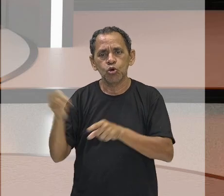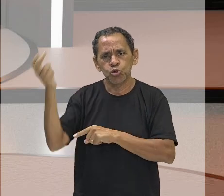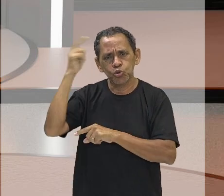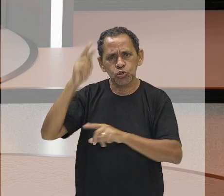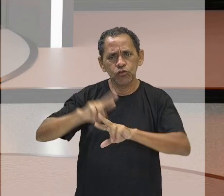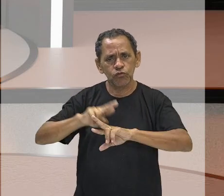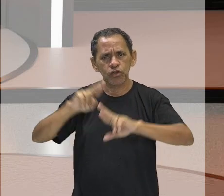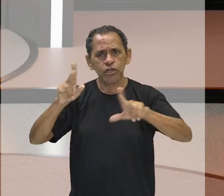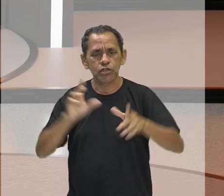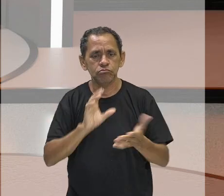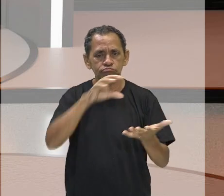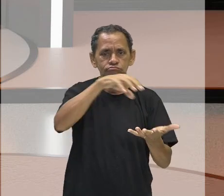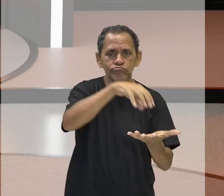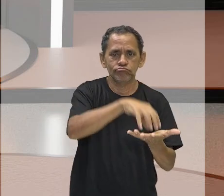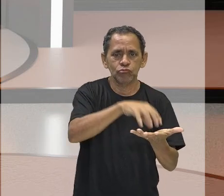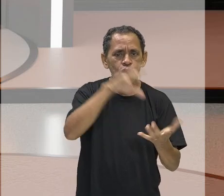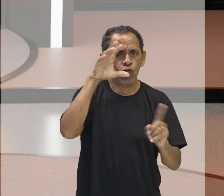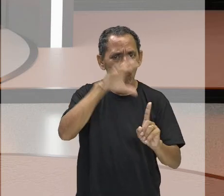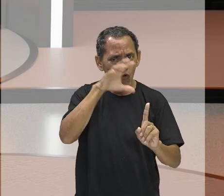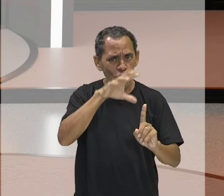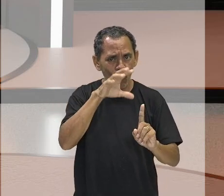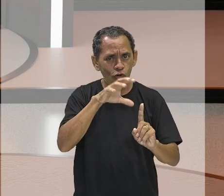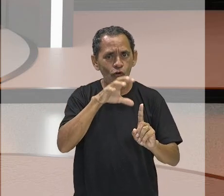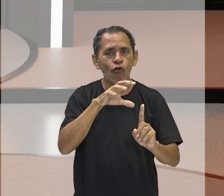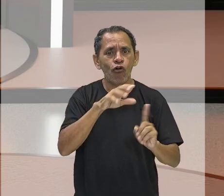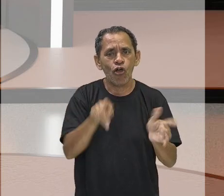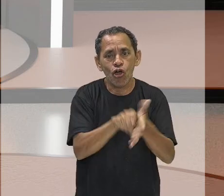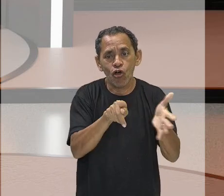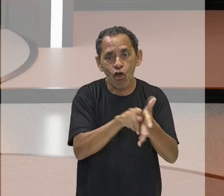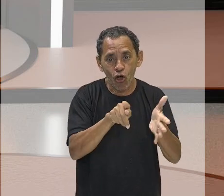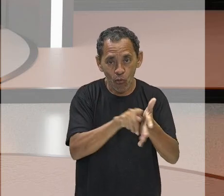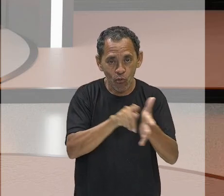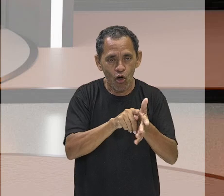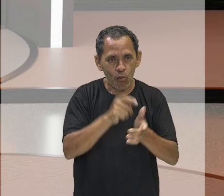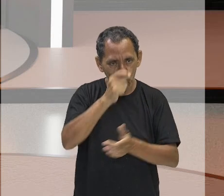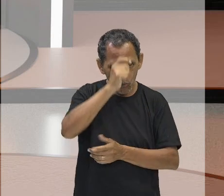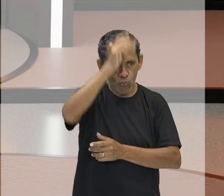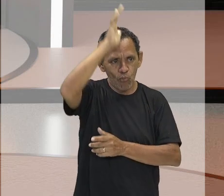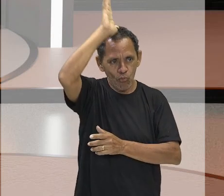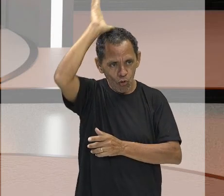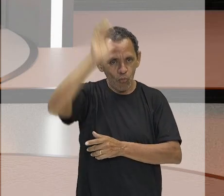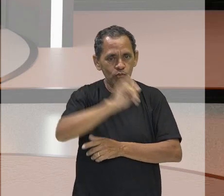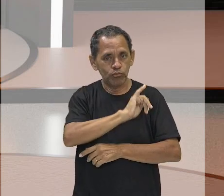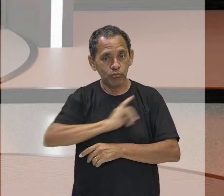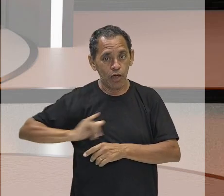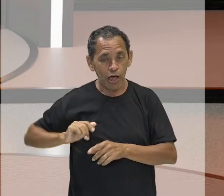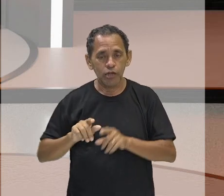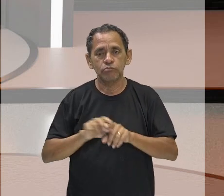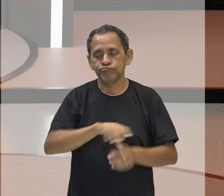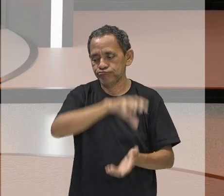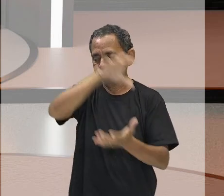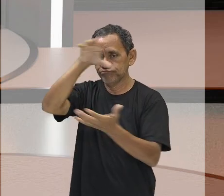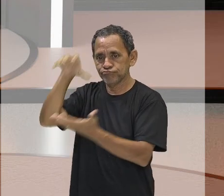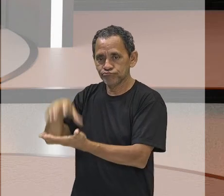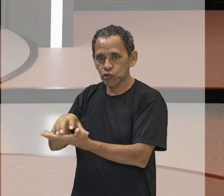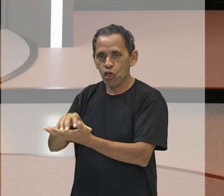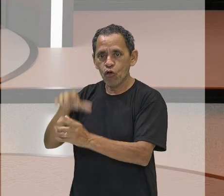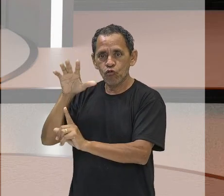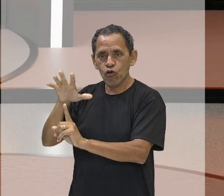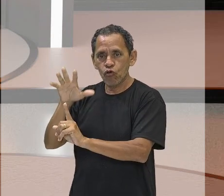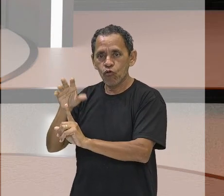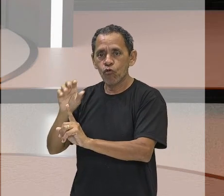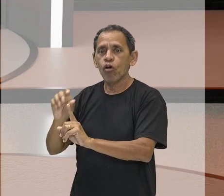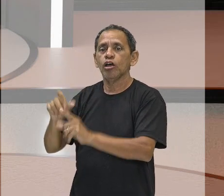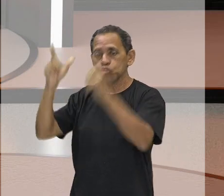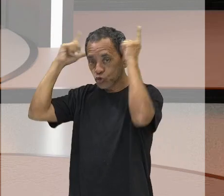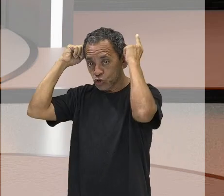lado, a cultura influenciada pelo próprio Império Romano, de outro lado, uma cultura totalmente influenciada tanto